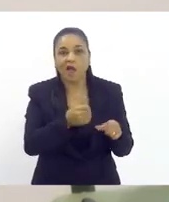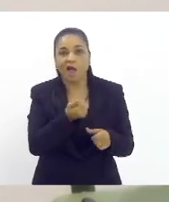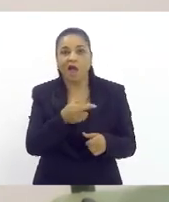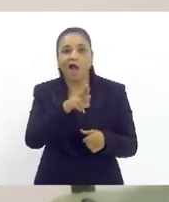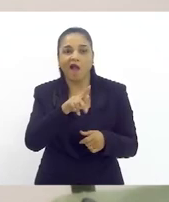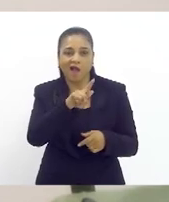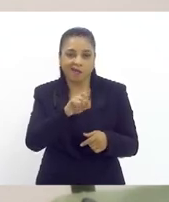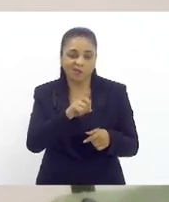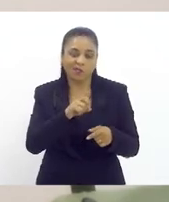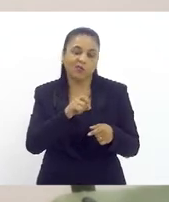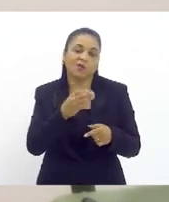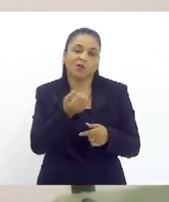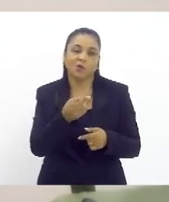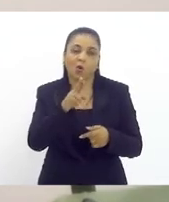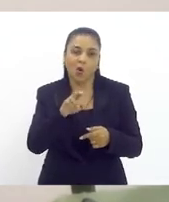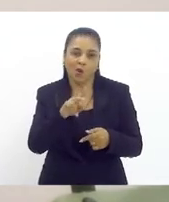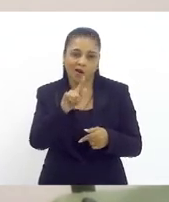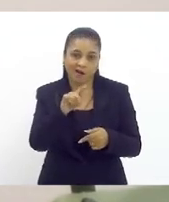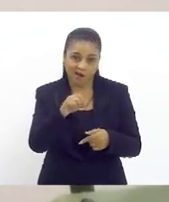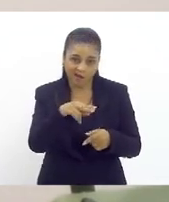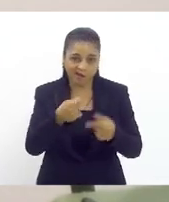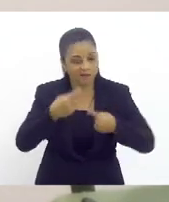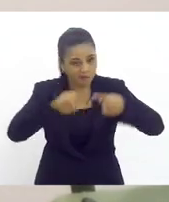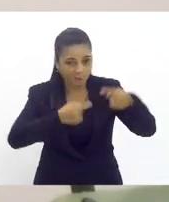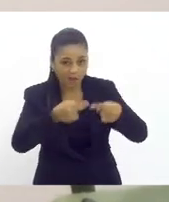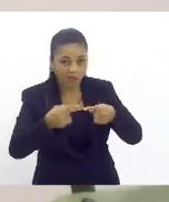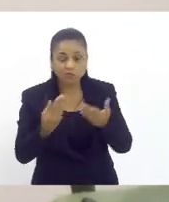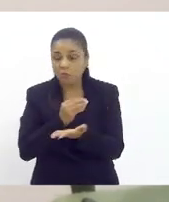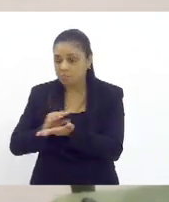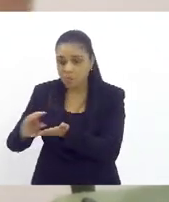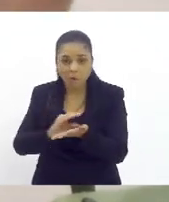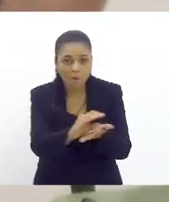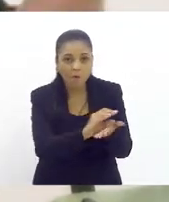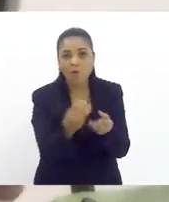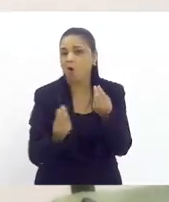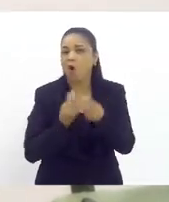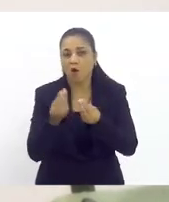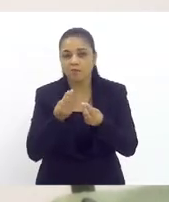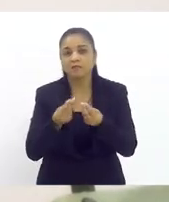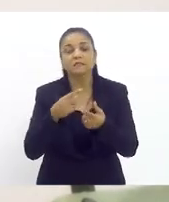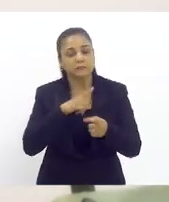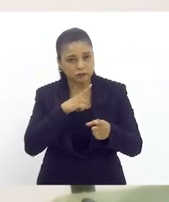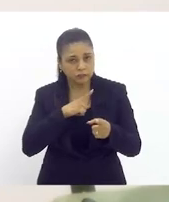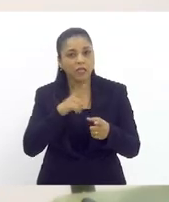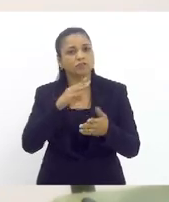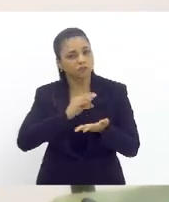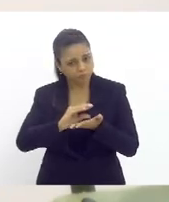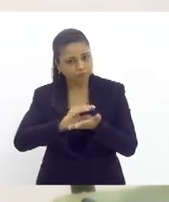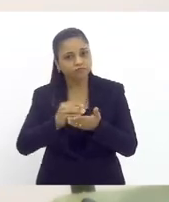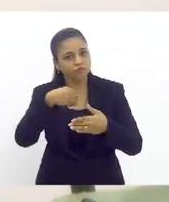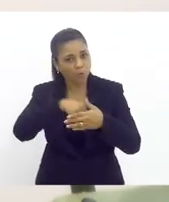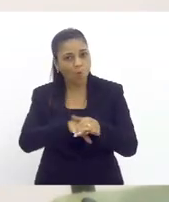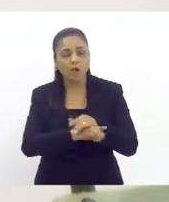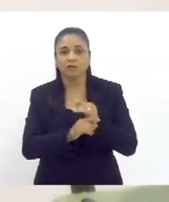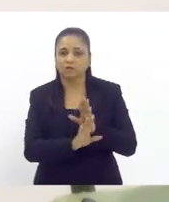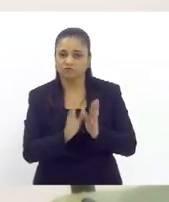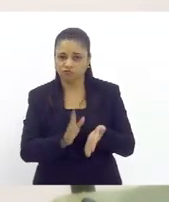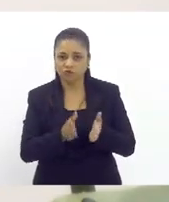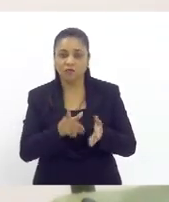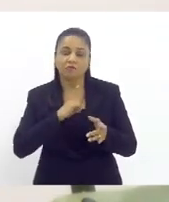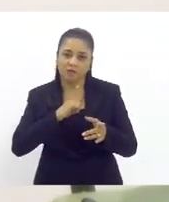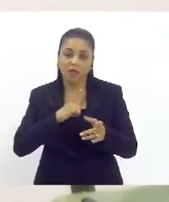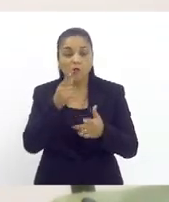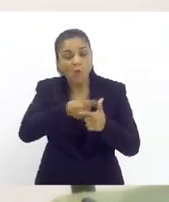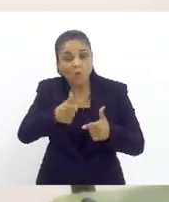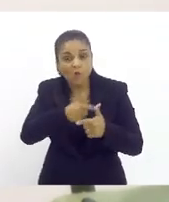e produção orgânica é um debate né como mobilizar recursos para isso e a gente tem esses recursos na carteira da Restauração e muitas vezes um